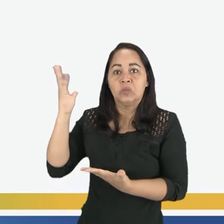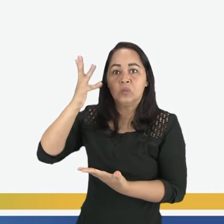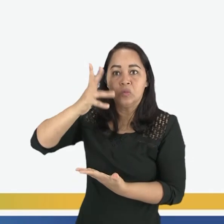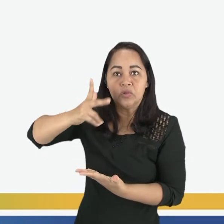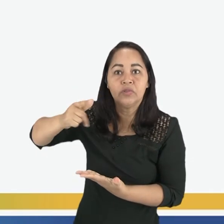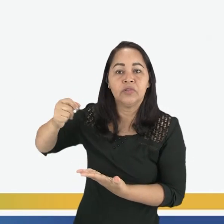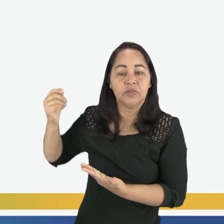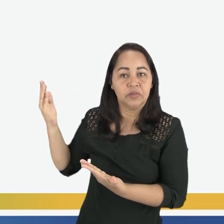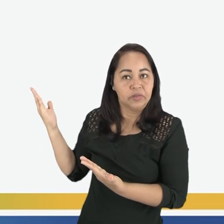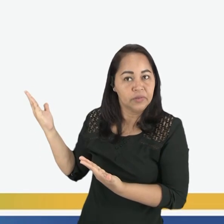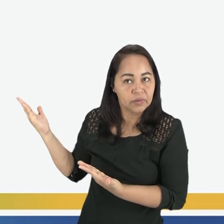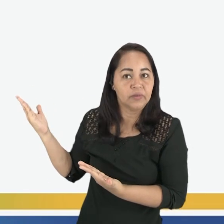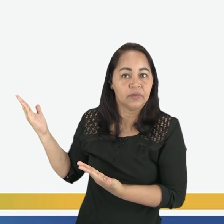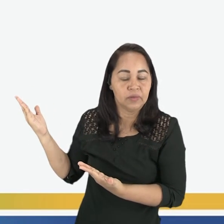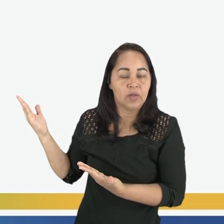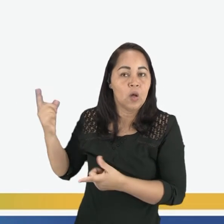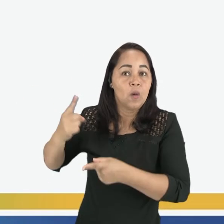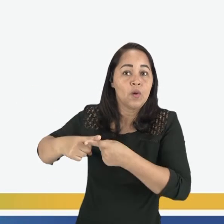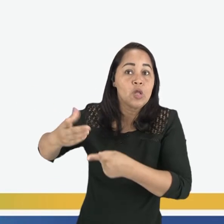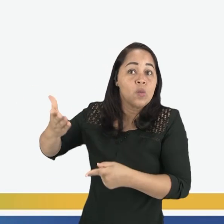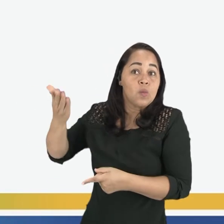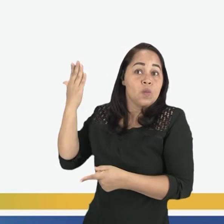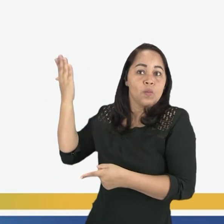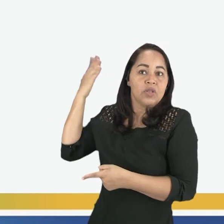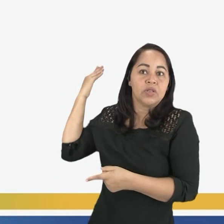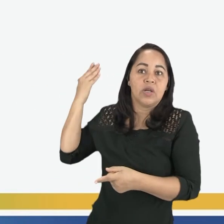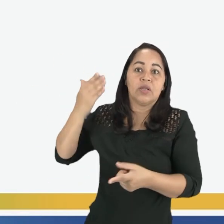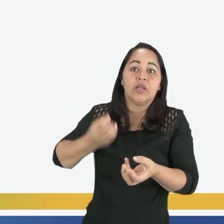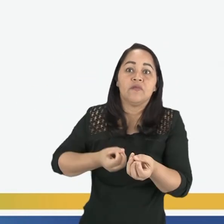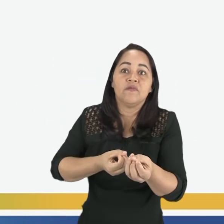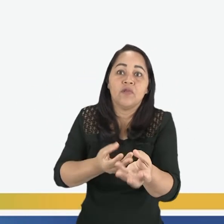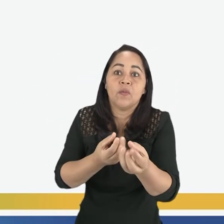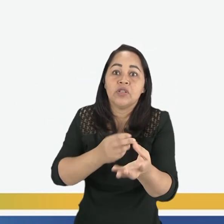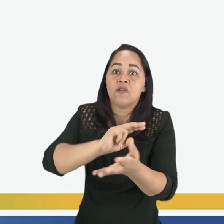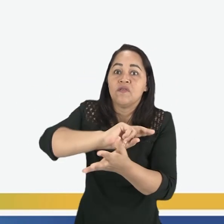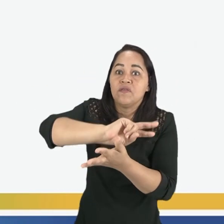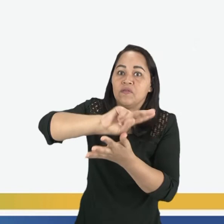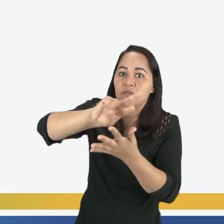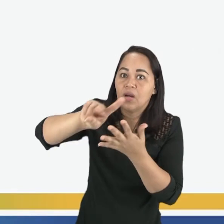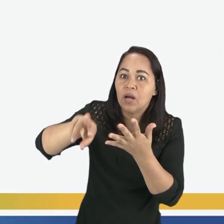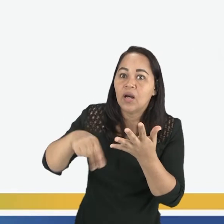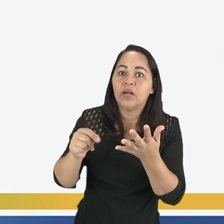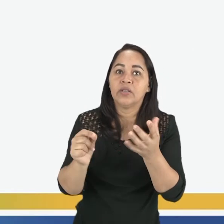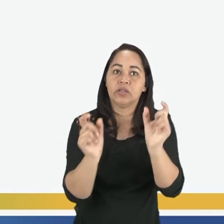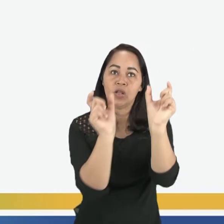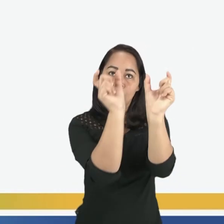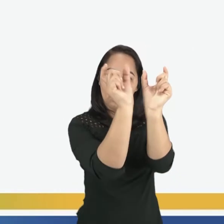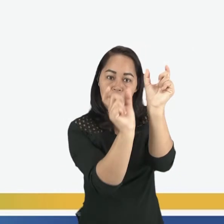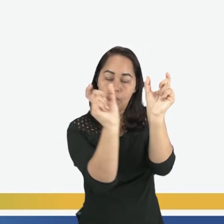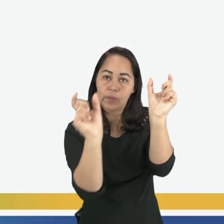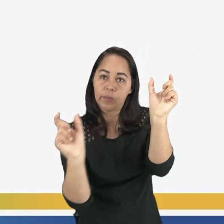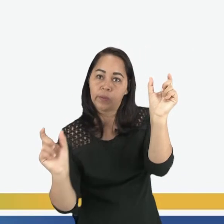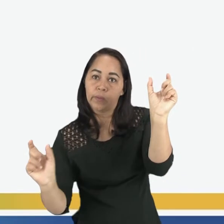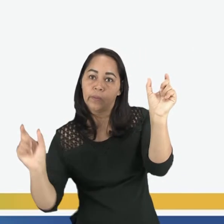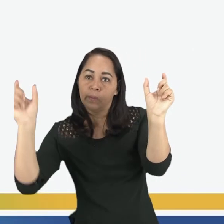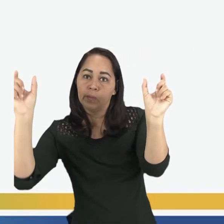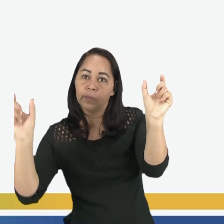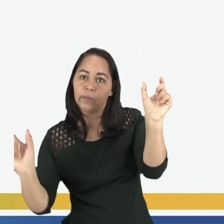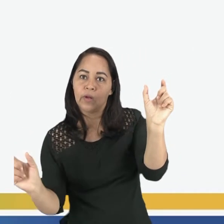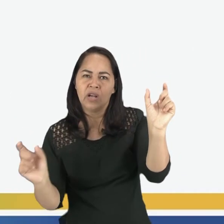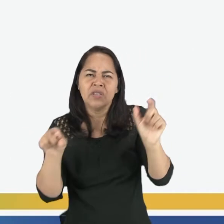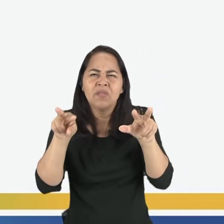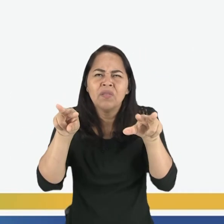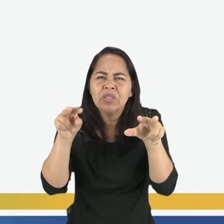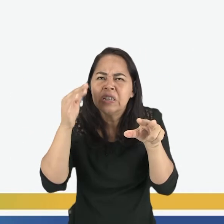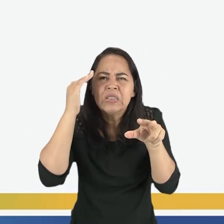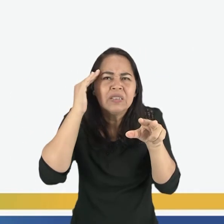detalhes minuciosos. Isso aí tudo eram informações, várias informações dentro desses desenhos, que se nós olharmos, nós não entendemos nada,